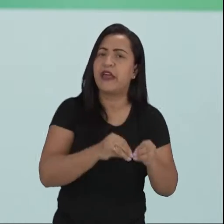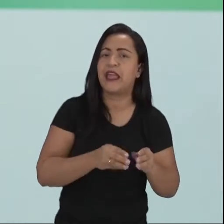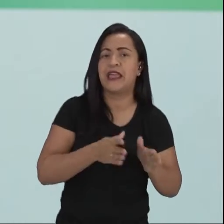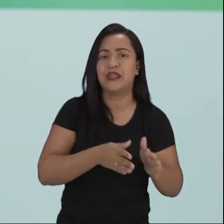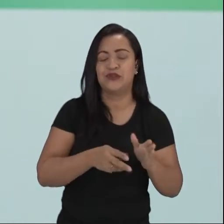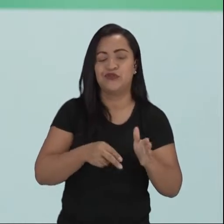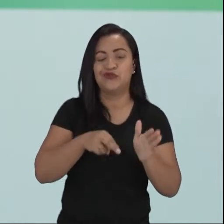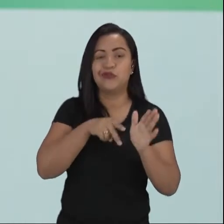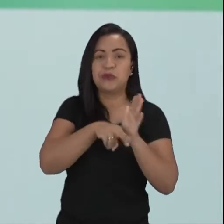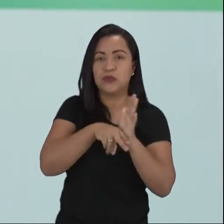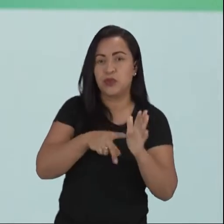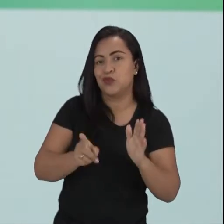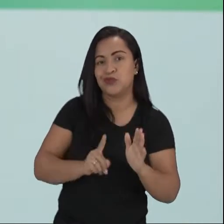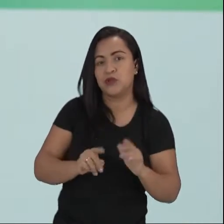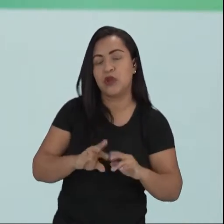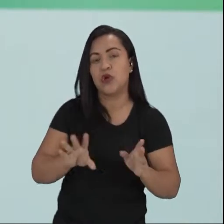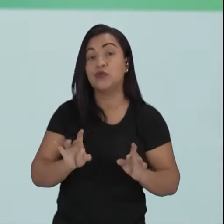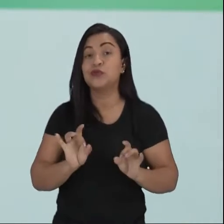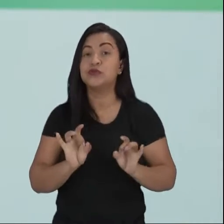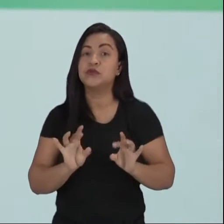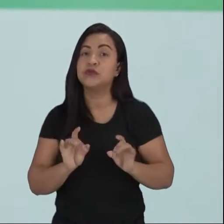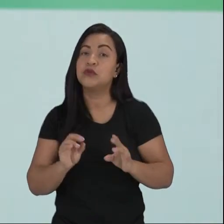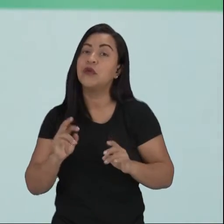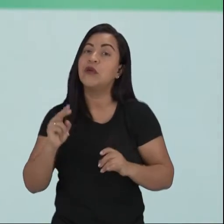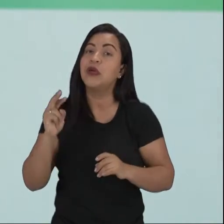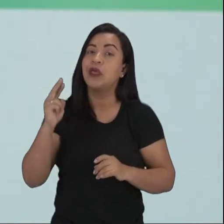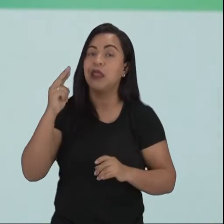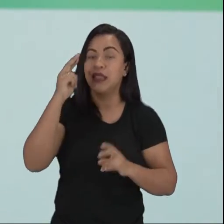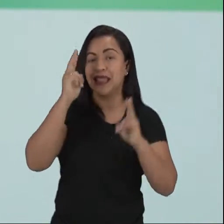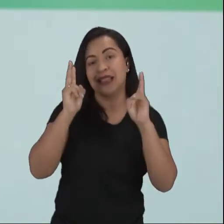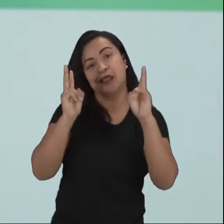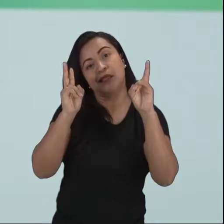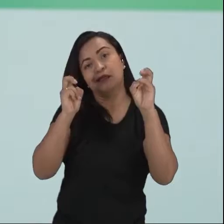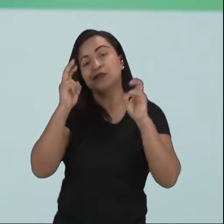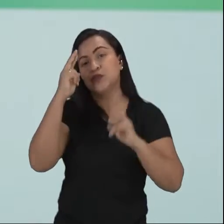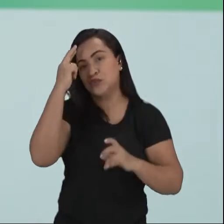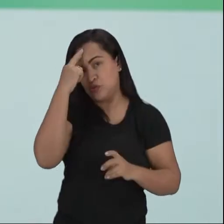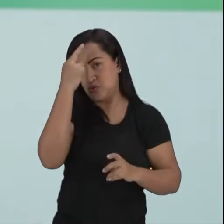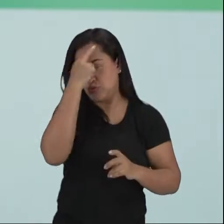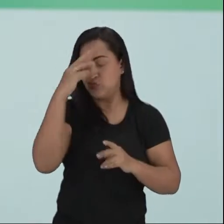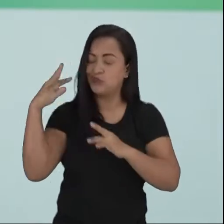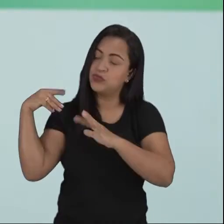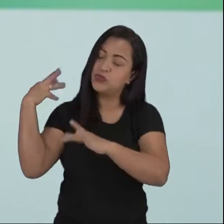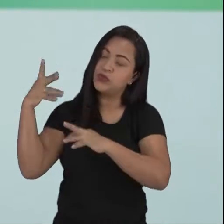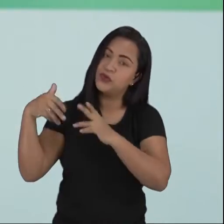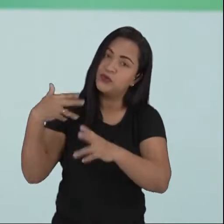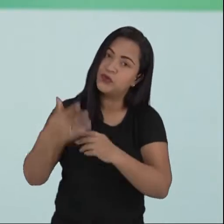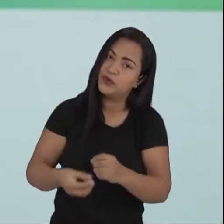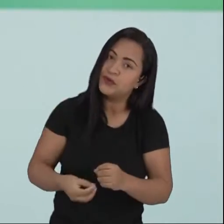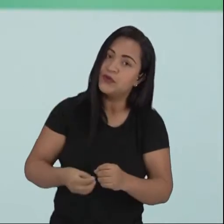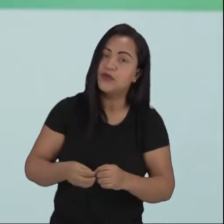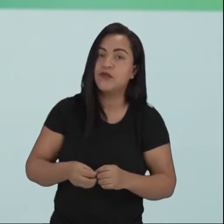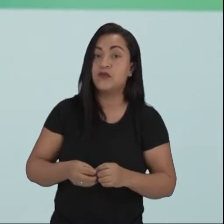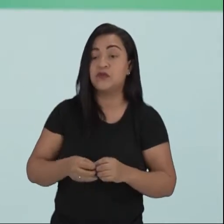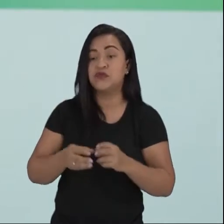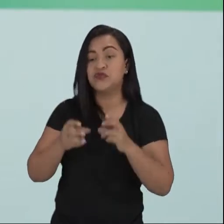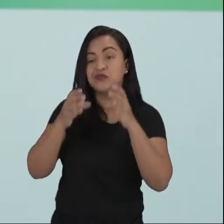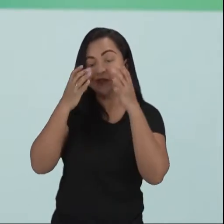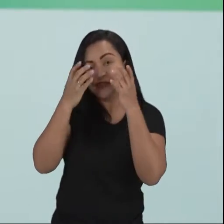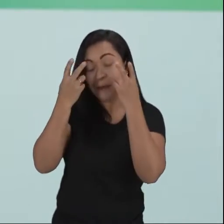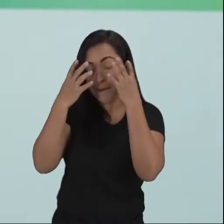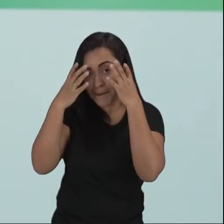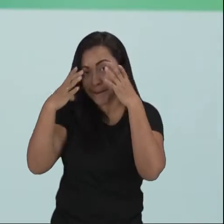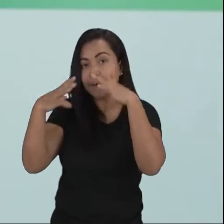físicas relacionadas ao mesmo tema, mas podemos vamos dar um grau de importância aos aspectos